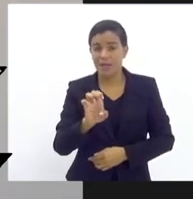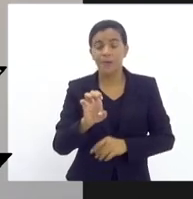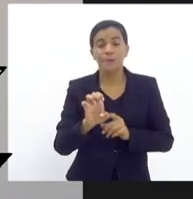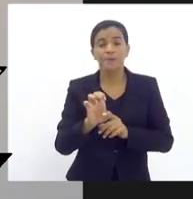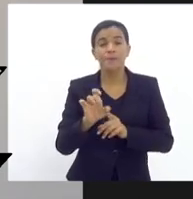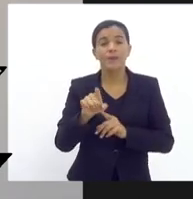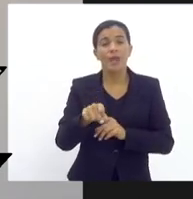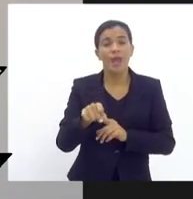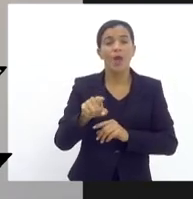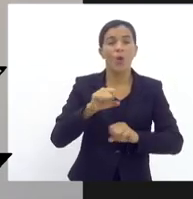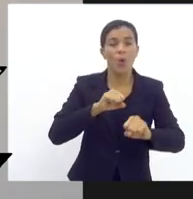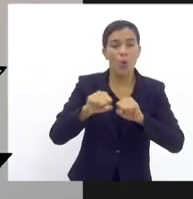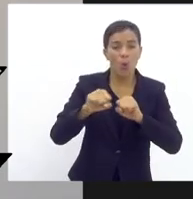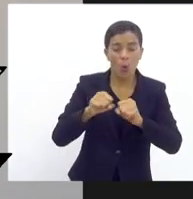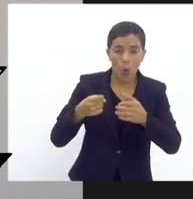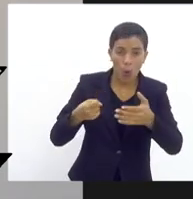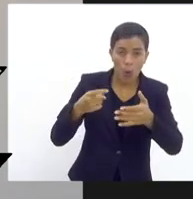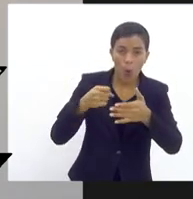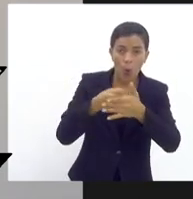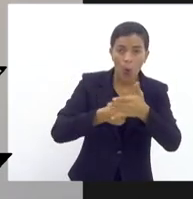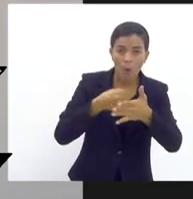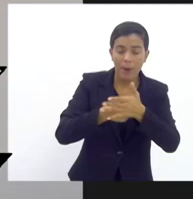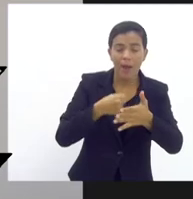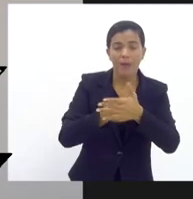escravo que é